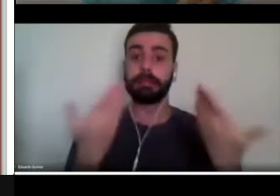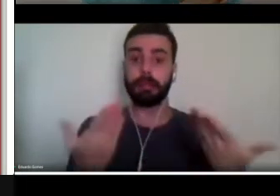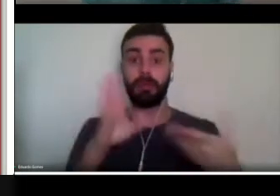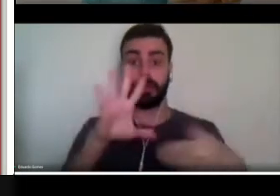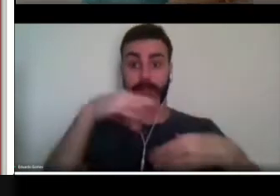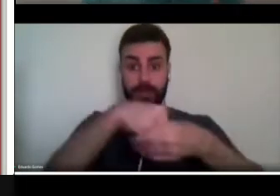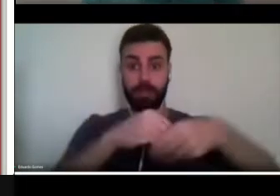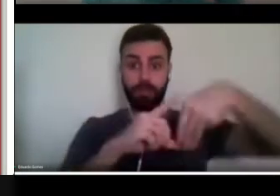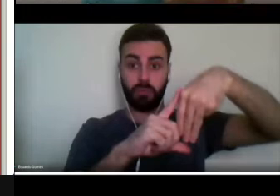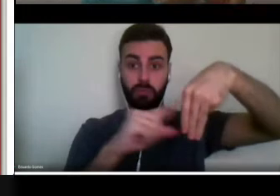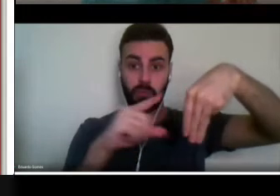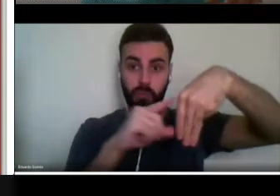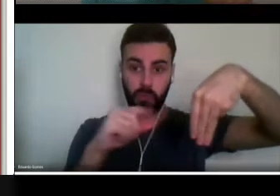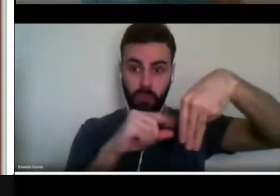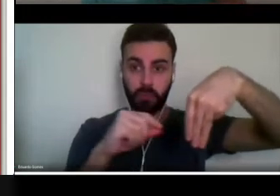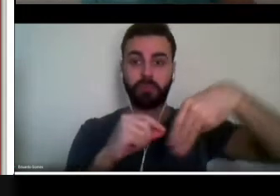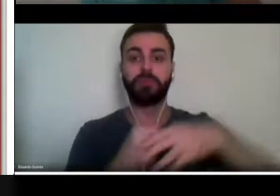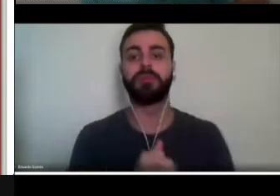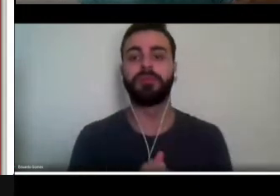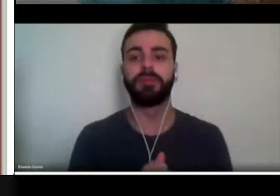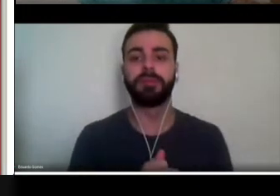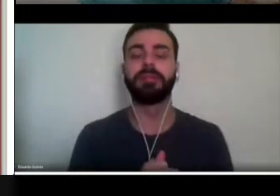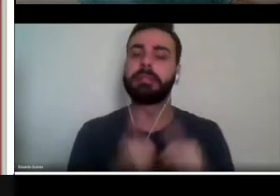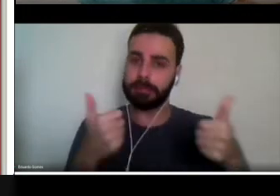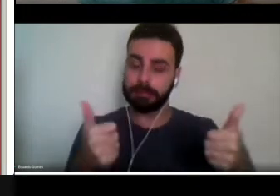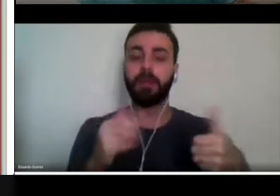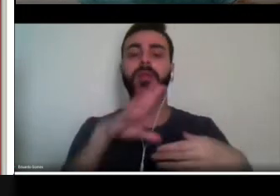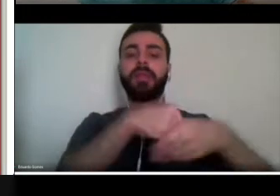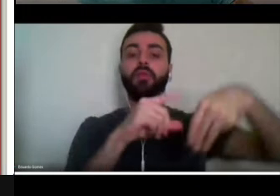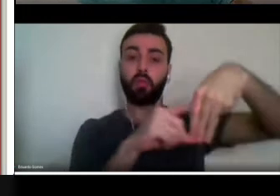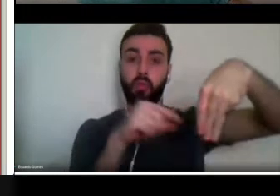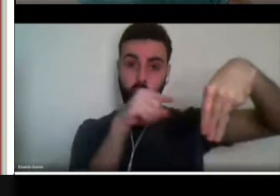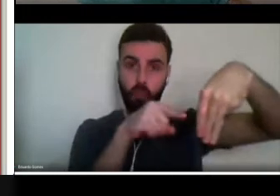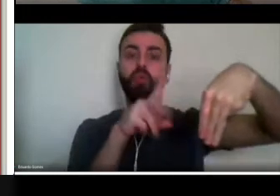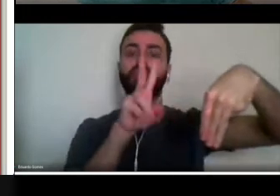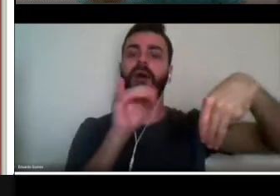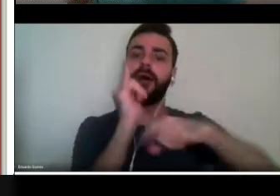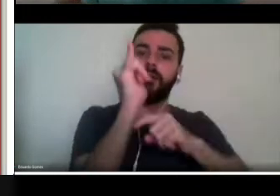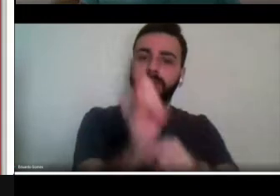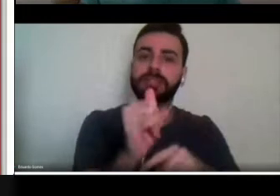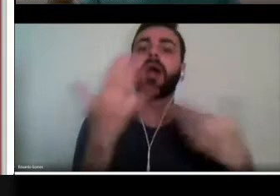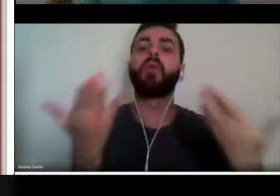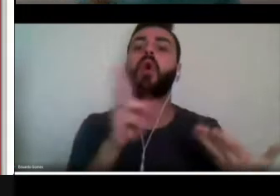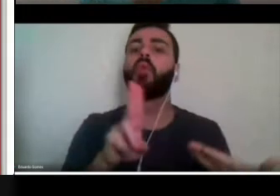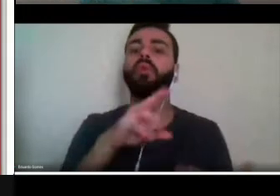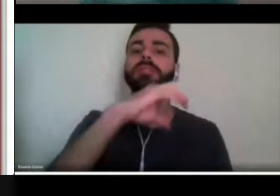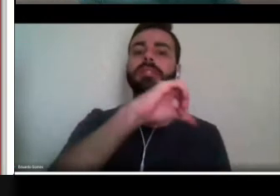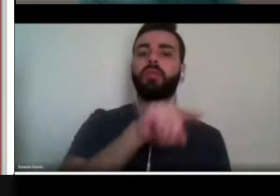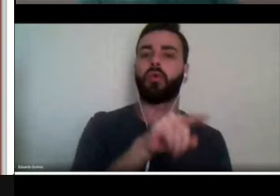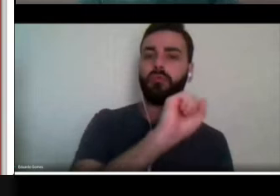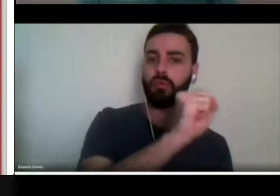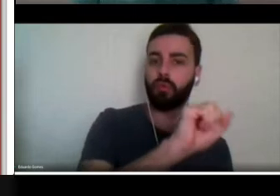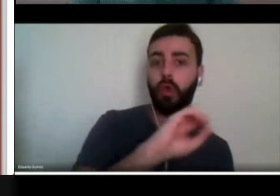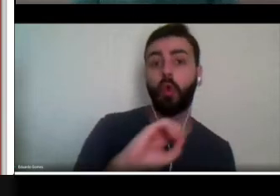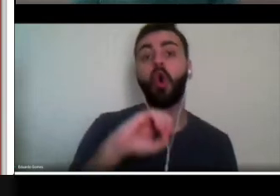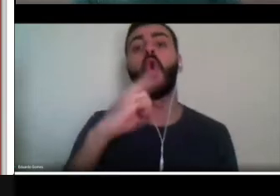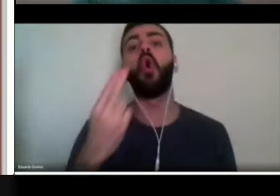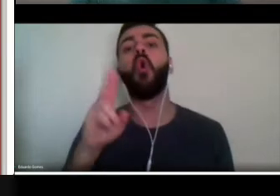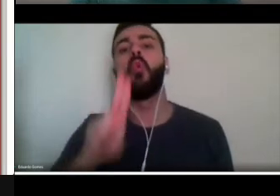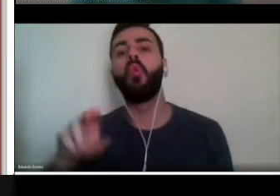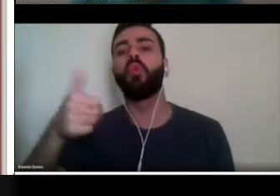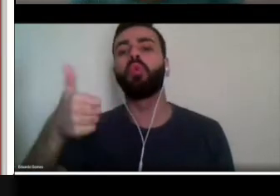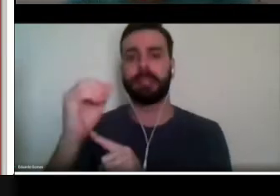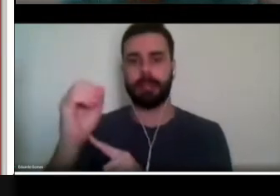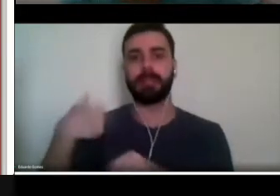Isso, em resumo, no Moodle vai estar escrito se é para usar 9,8 metros por segundo ao quadrado ou 10 metros por segundo ao